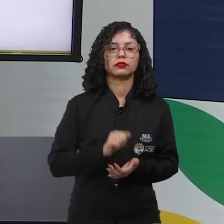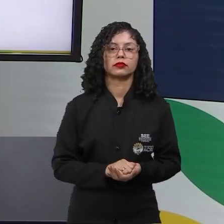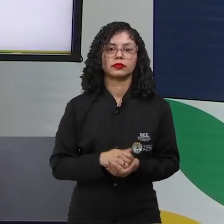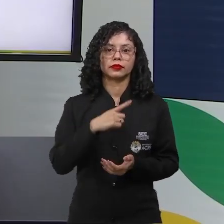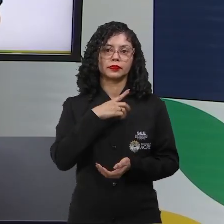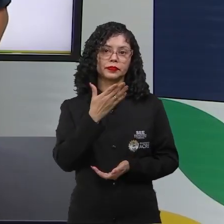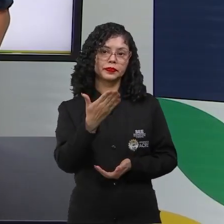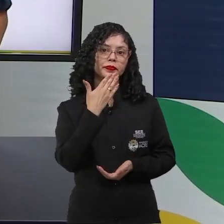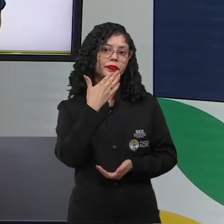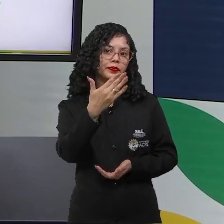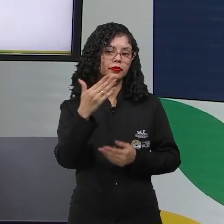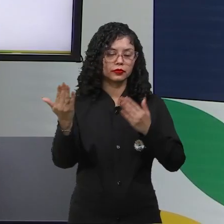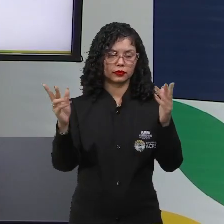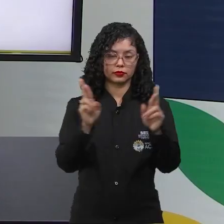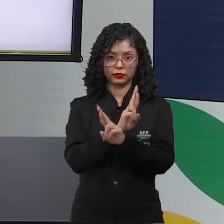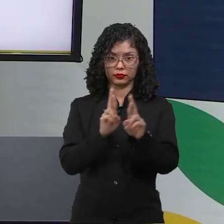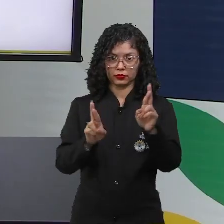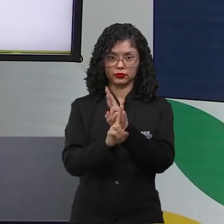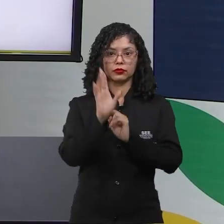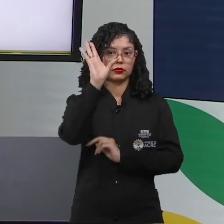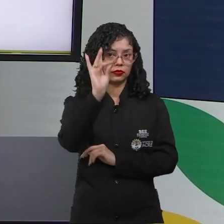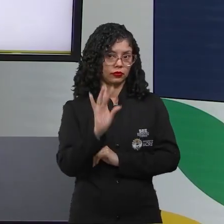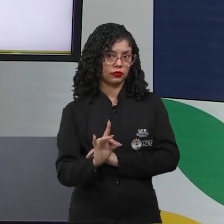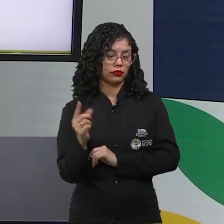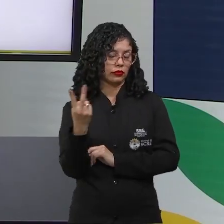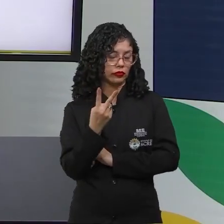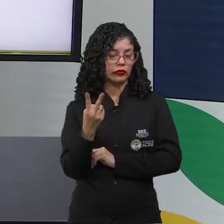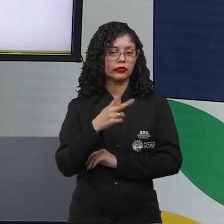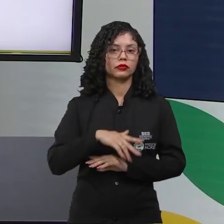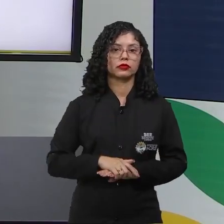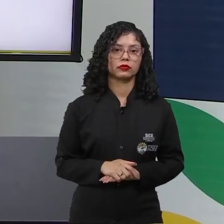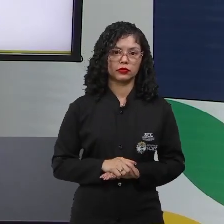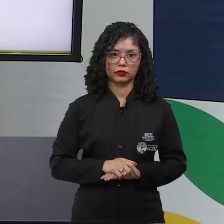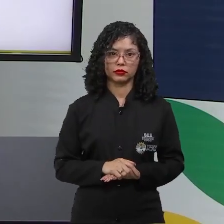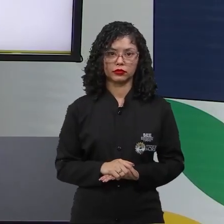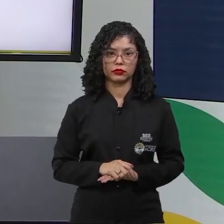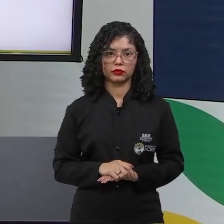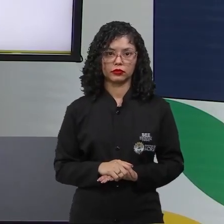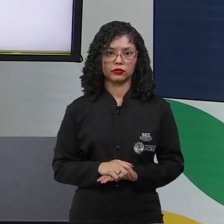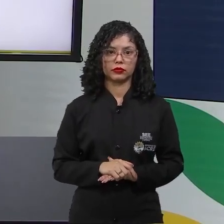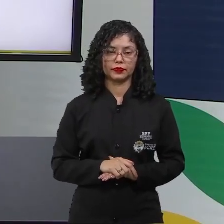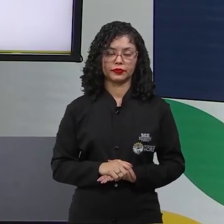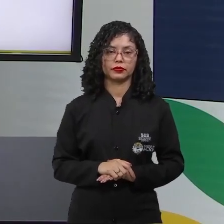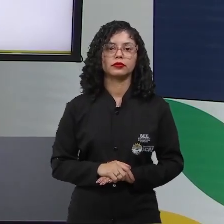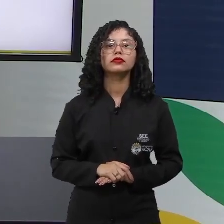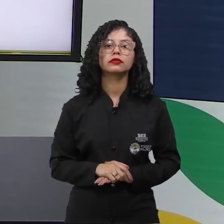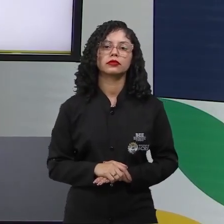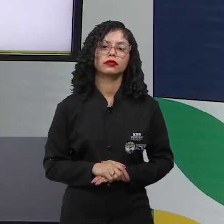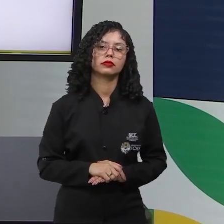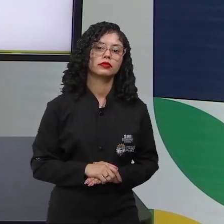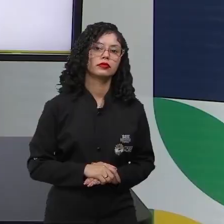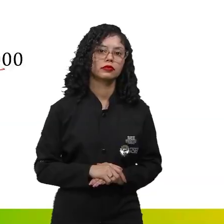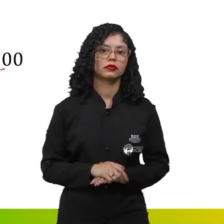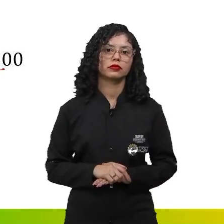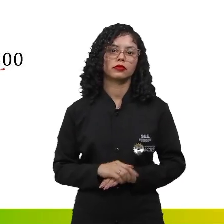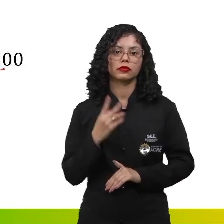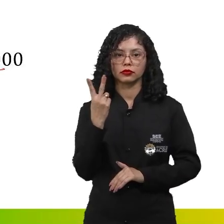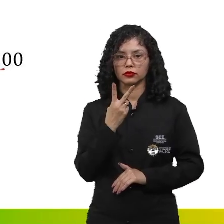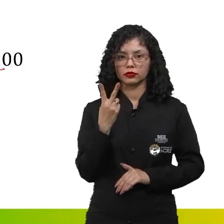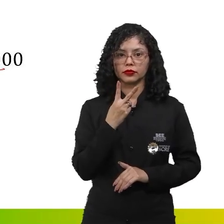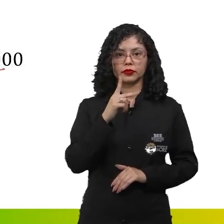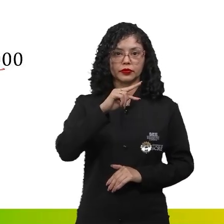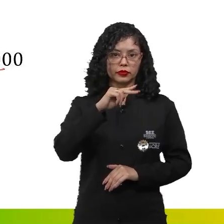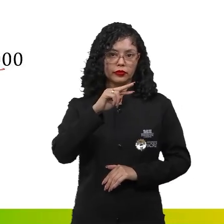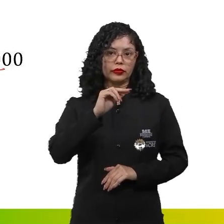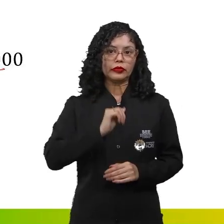que está sendo associado a cada um deles, a cada um dos participantes. Nesse caso, os dois irmãos